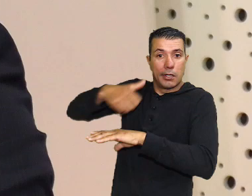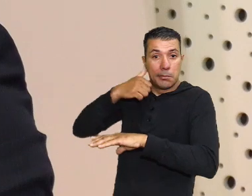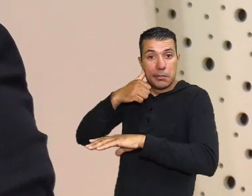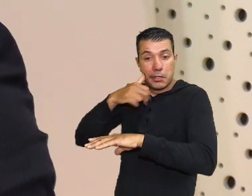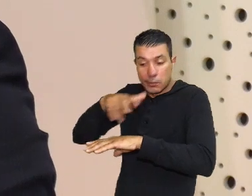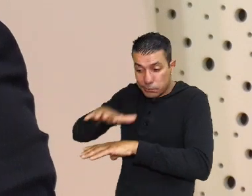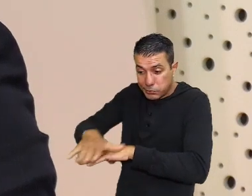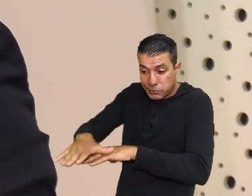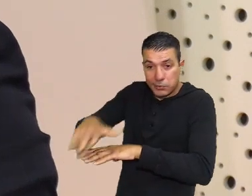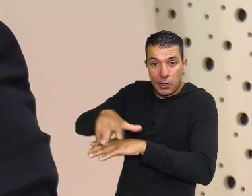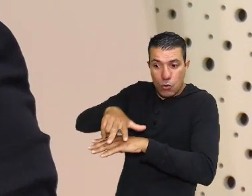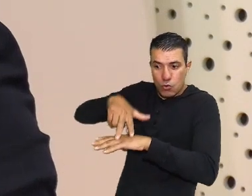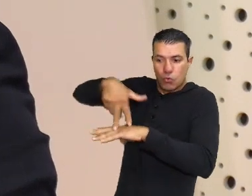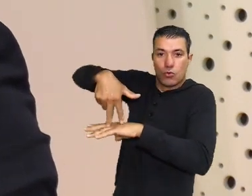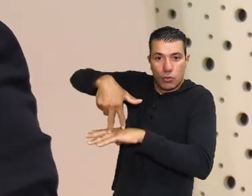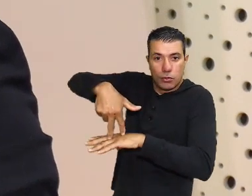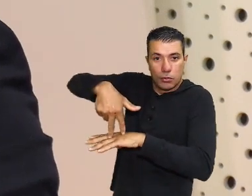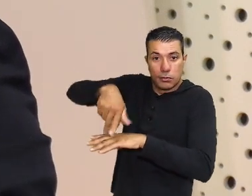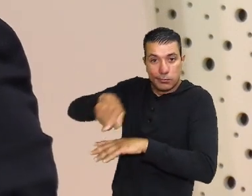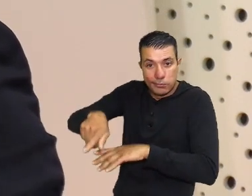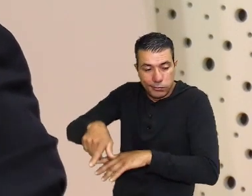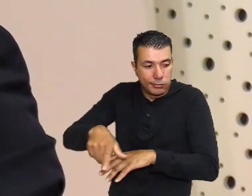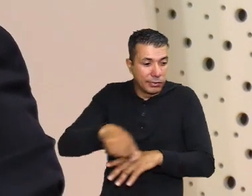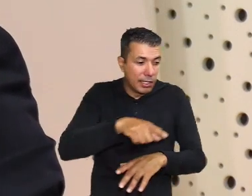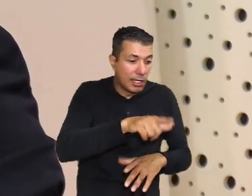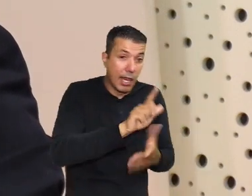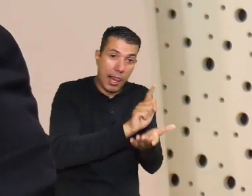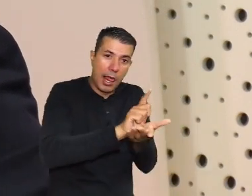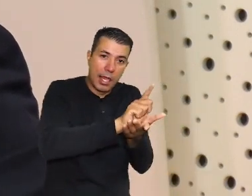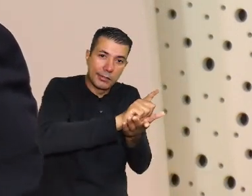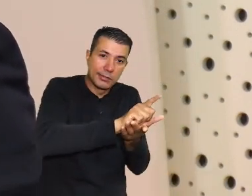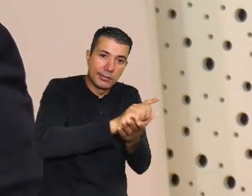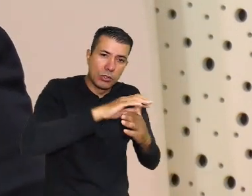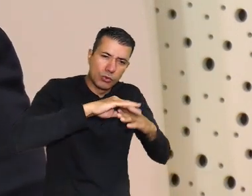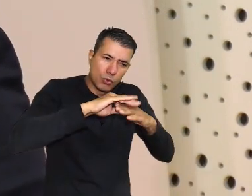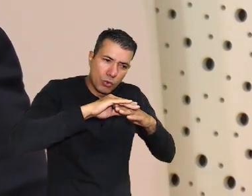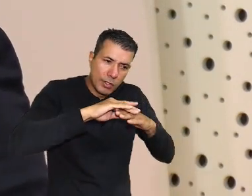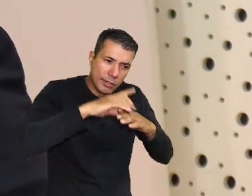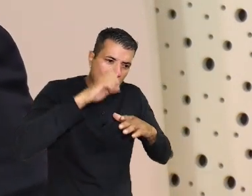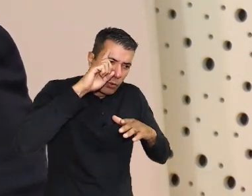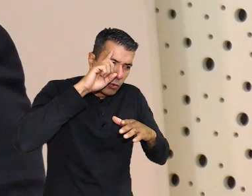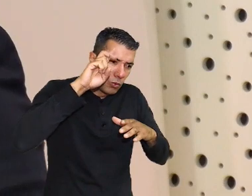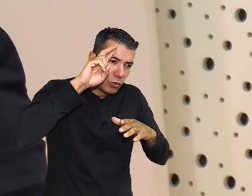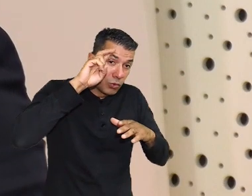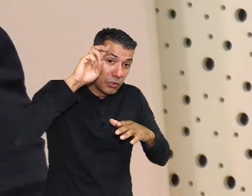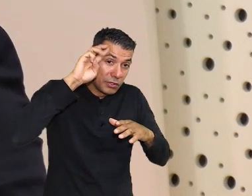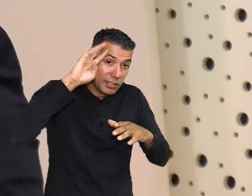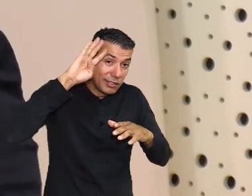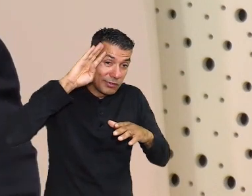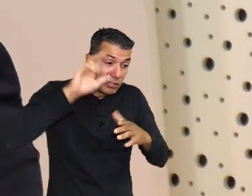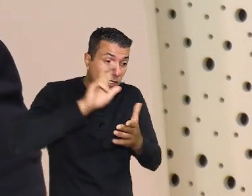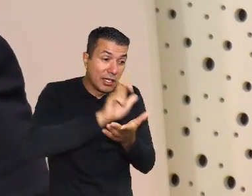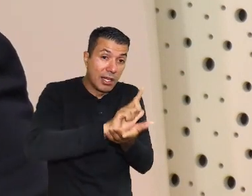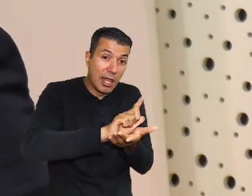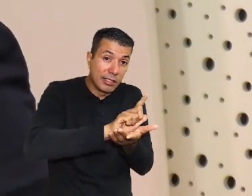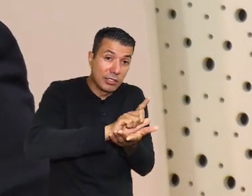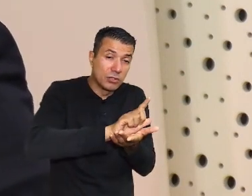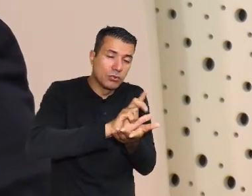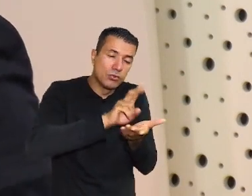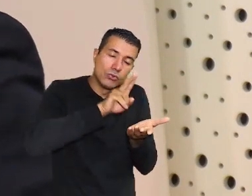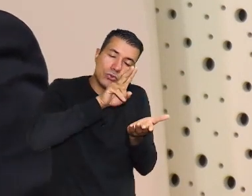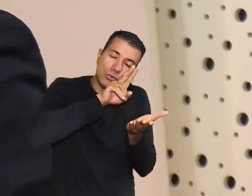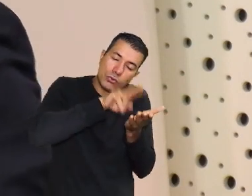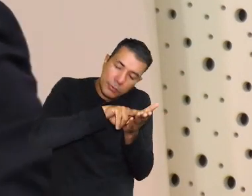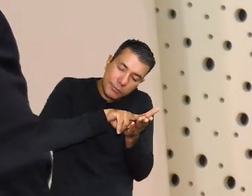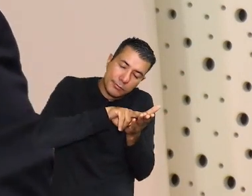de Lázaro, Lázaro, ele estava doente. Passaram-se 4 dias, Jesus disse, nosso amigo Lázaro dormiu. Os